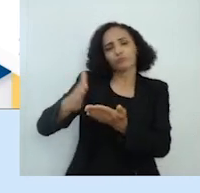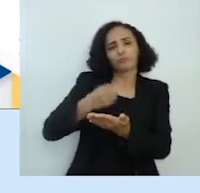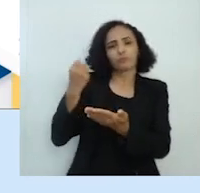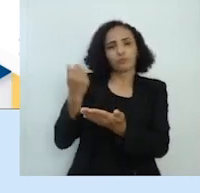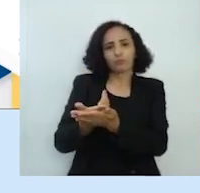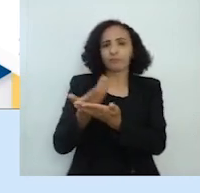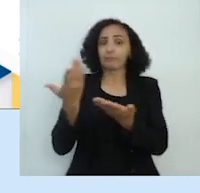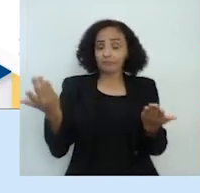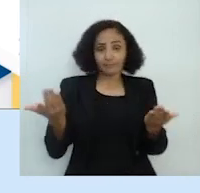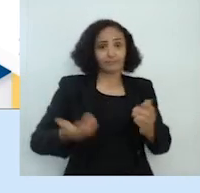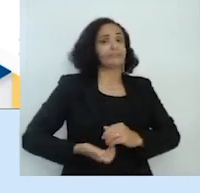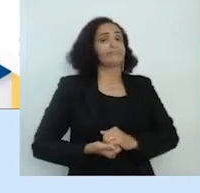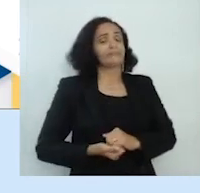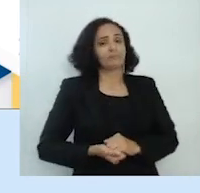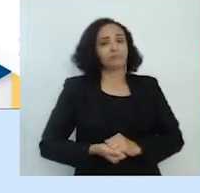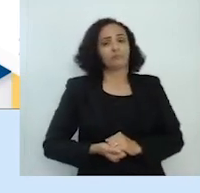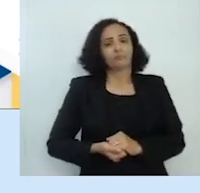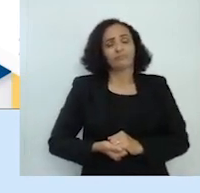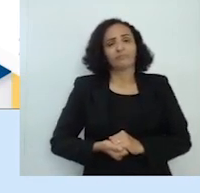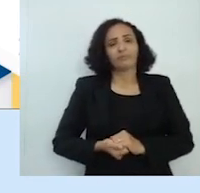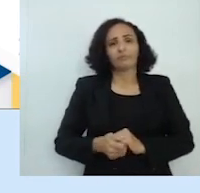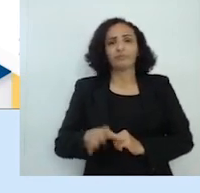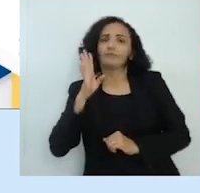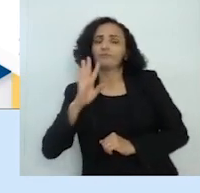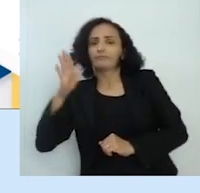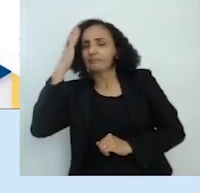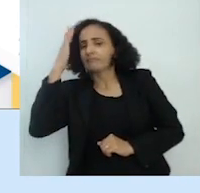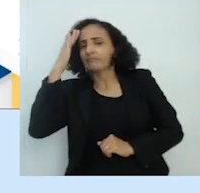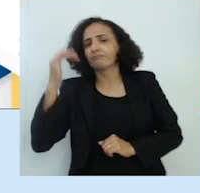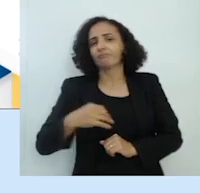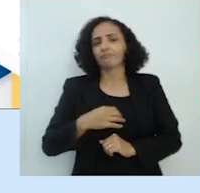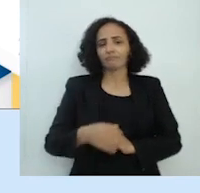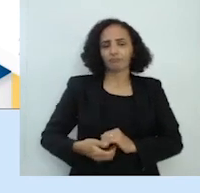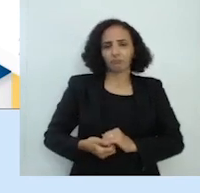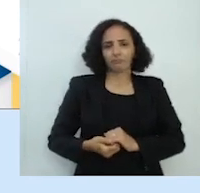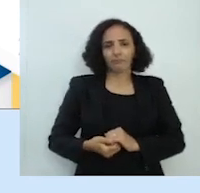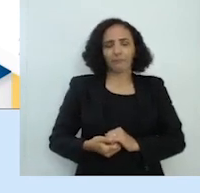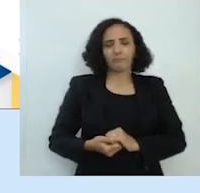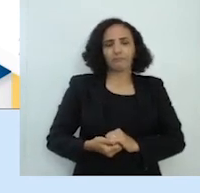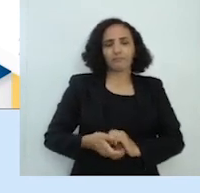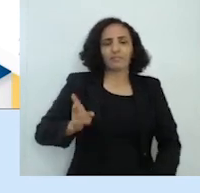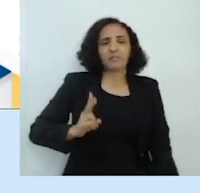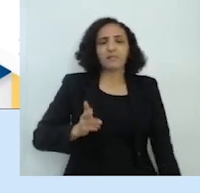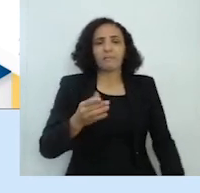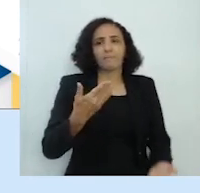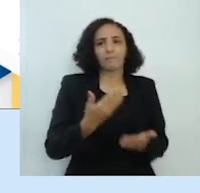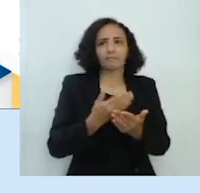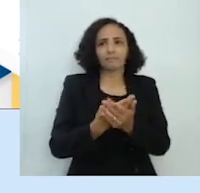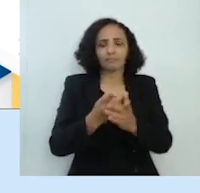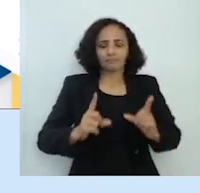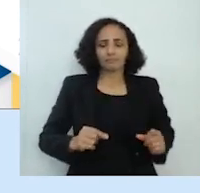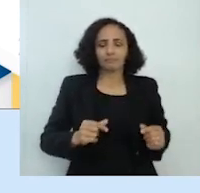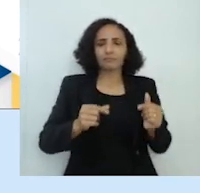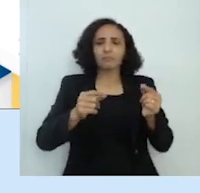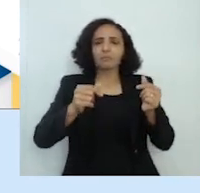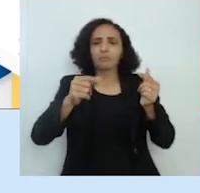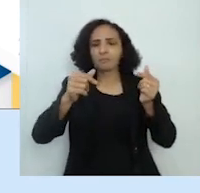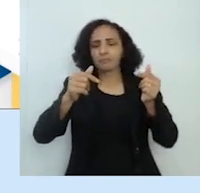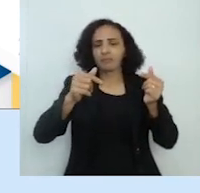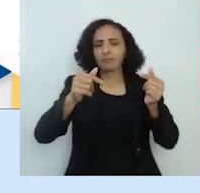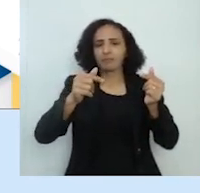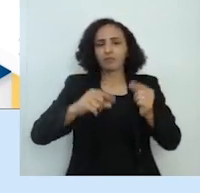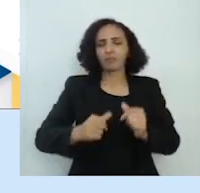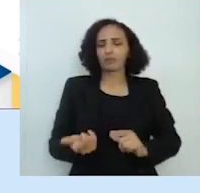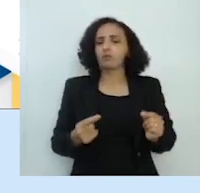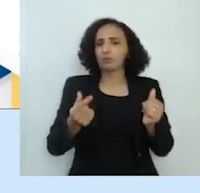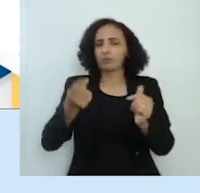você. Sacou, gente? Então, bora lá. Modo de produção capitalista orientado pelo